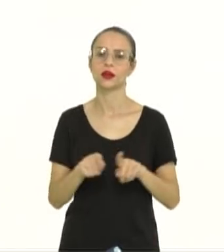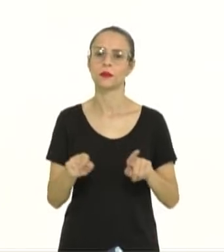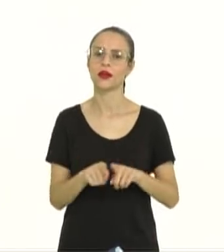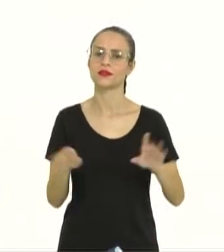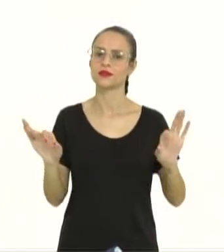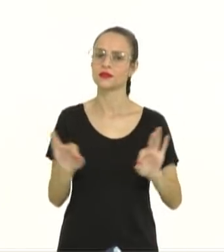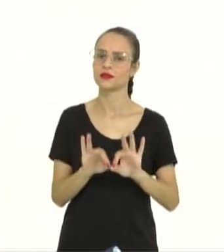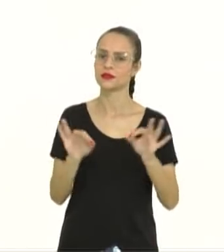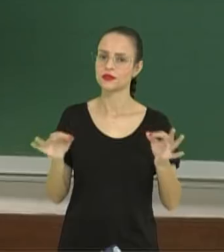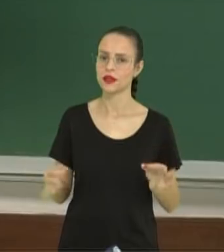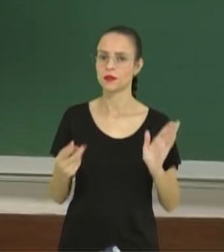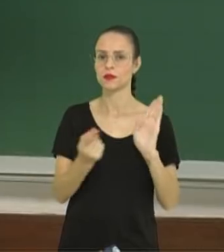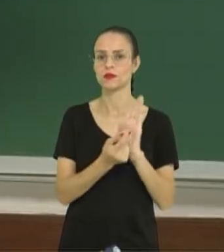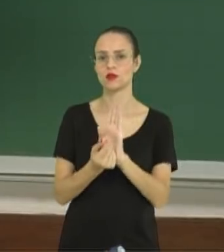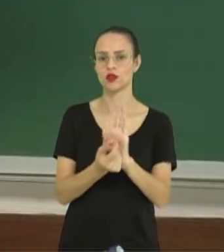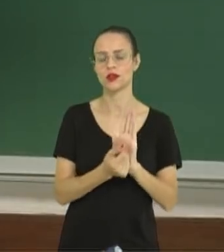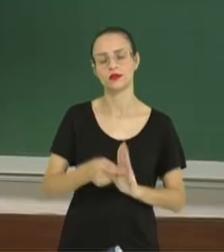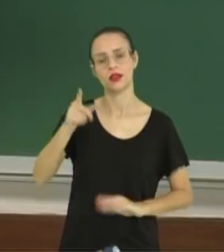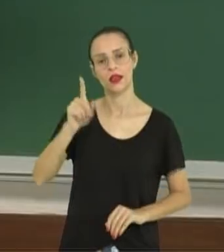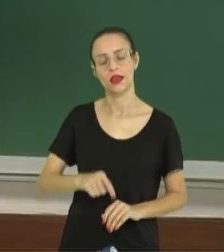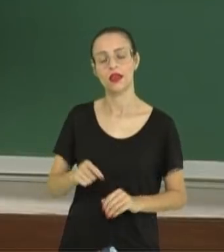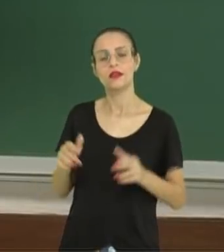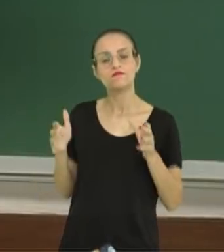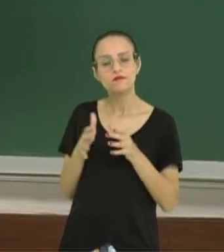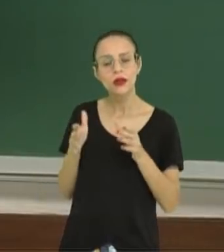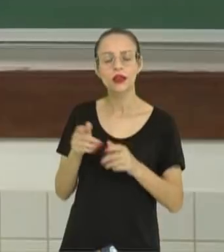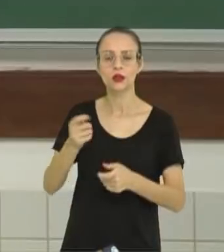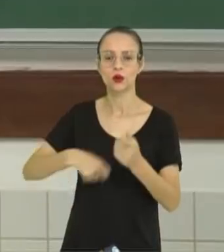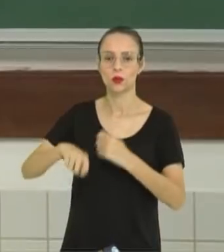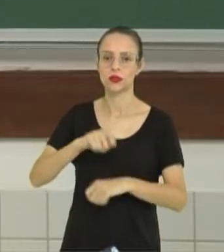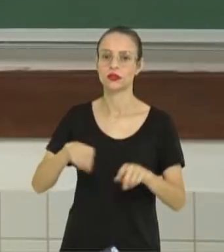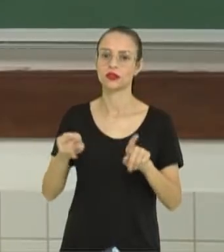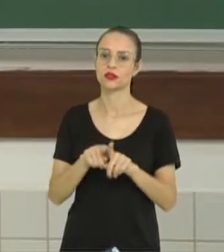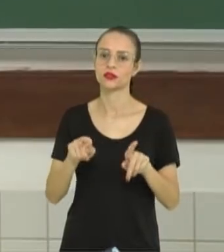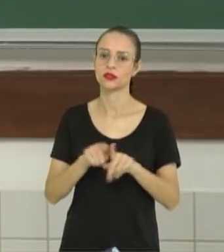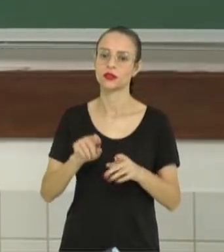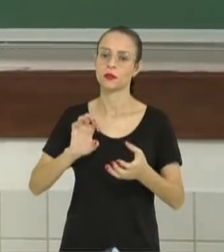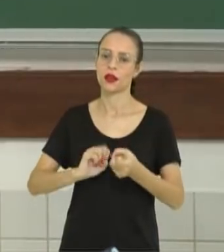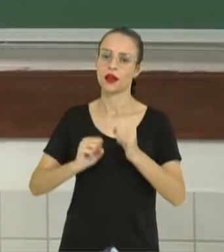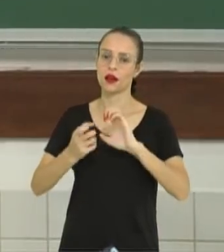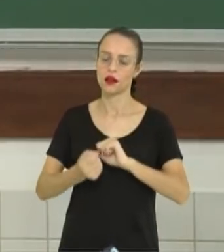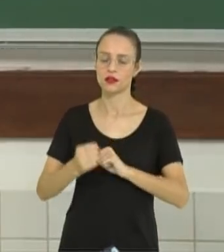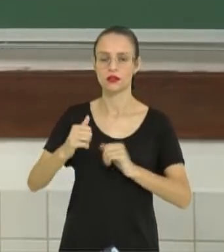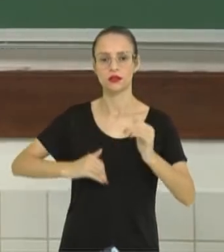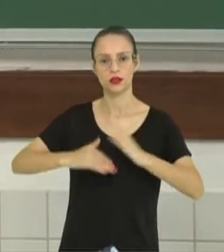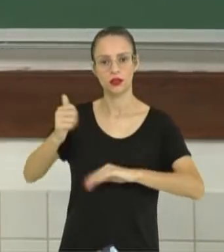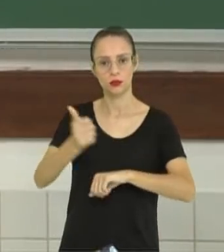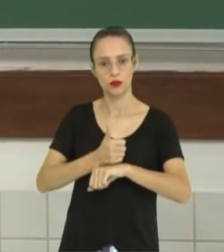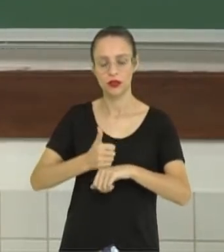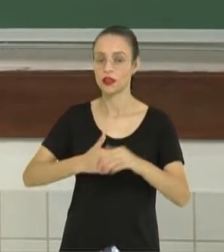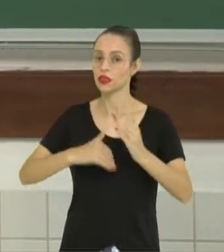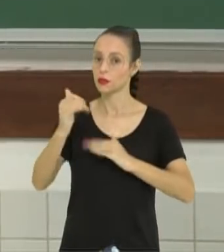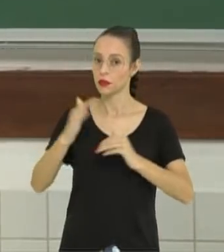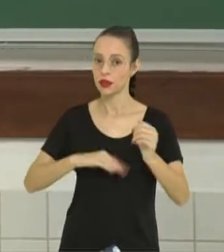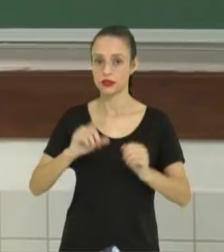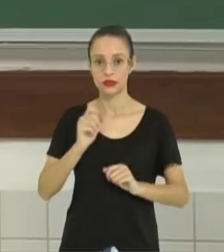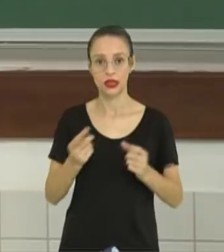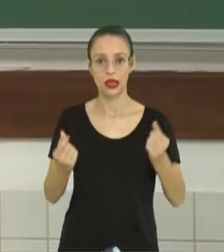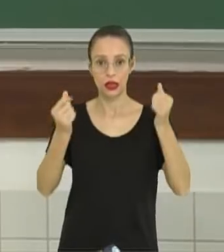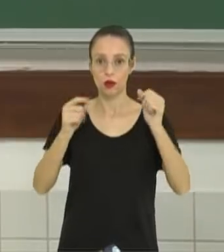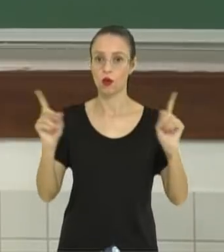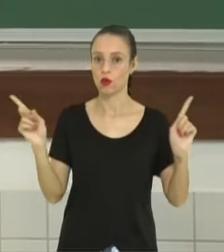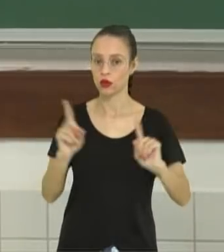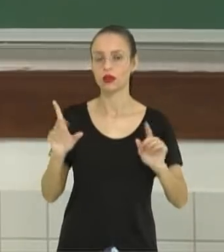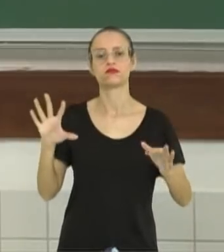pequenos comerciantes e artesãos. Então, independentemente do cidadão ser ou não rico, ele fazia parte da burguesia,